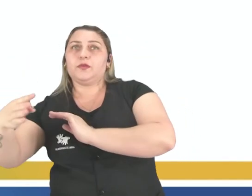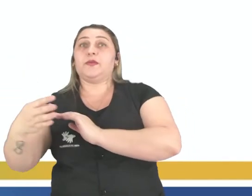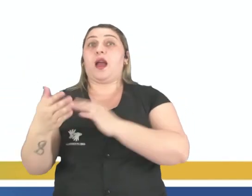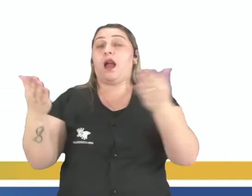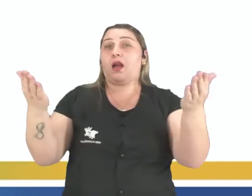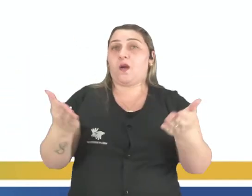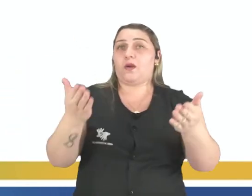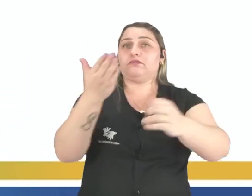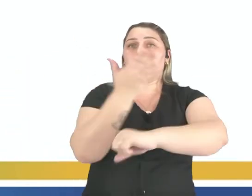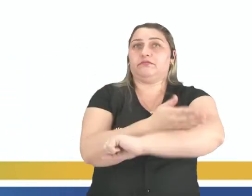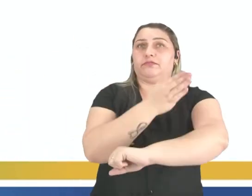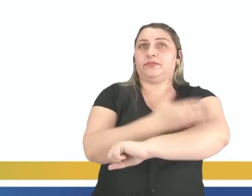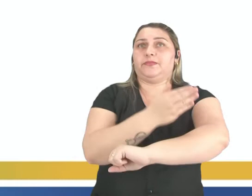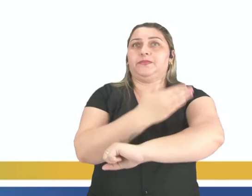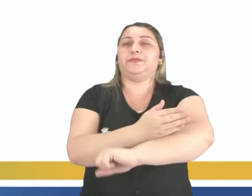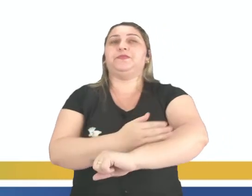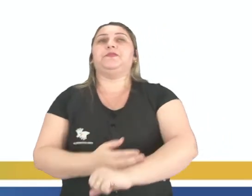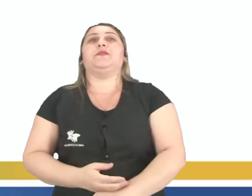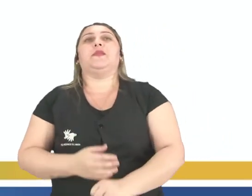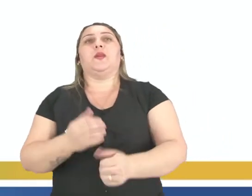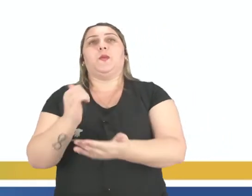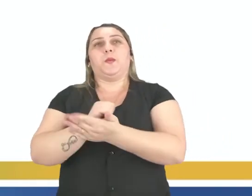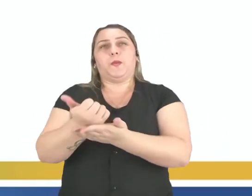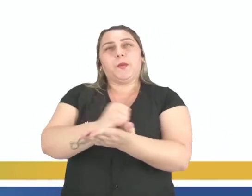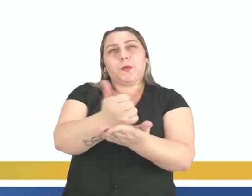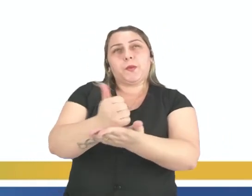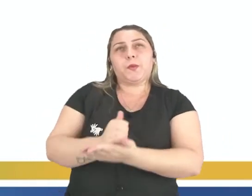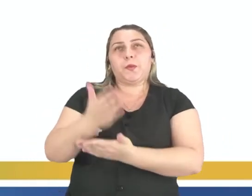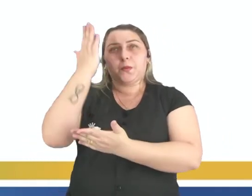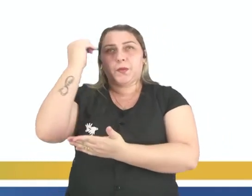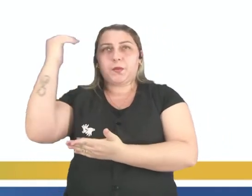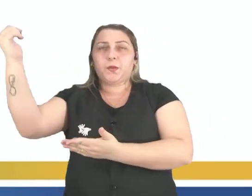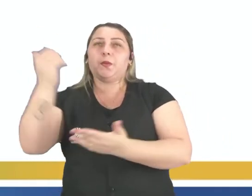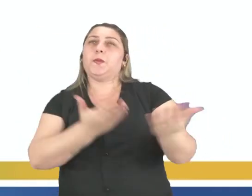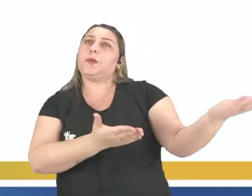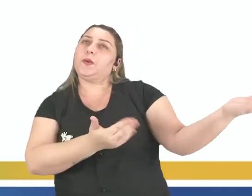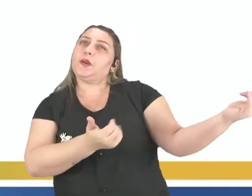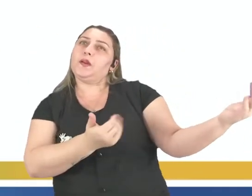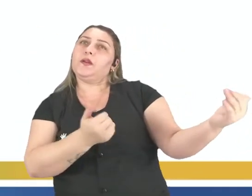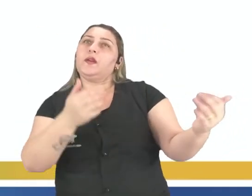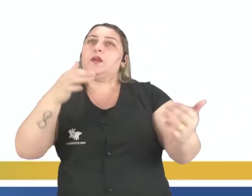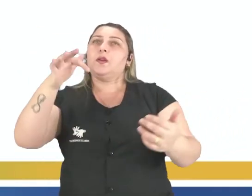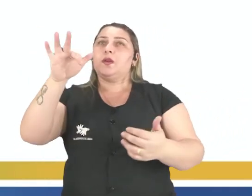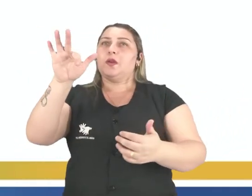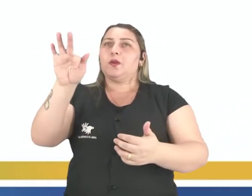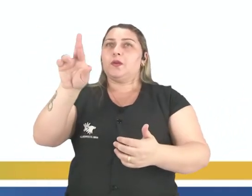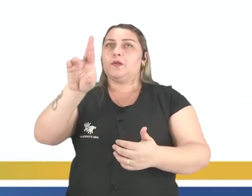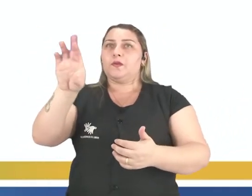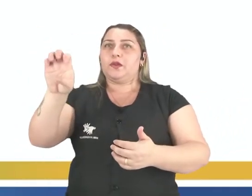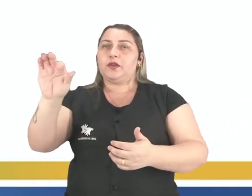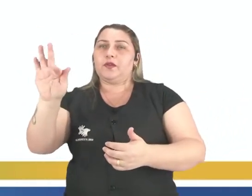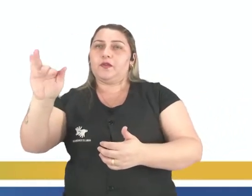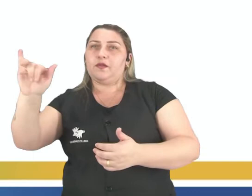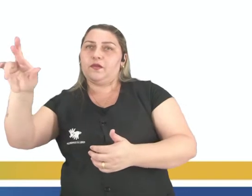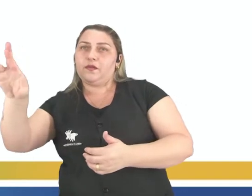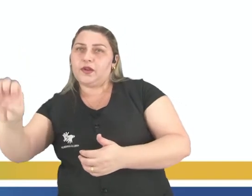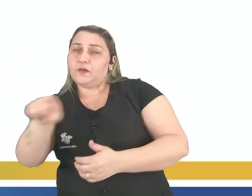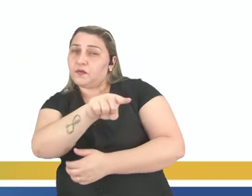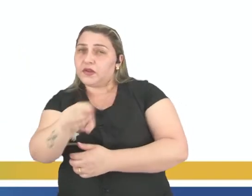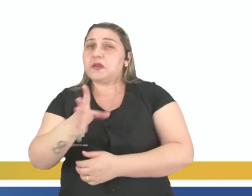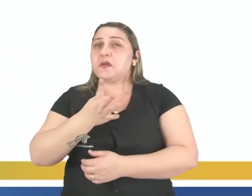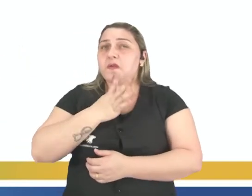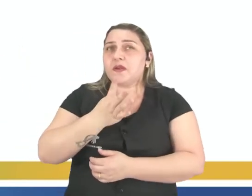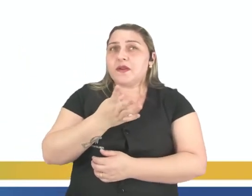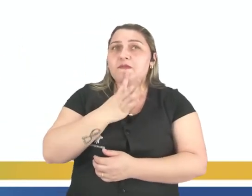Então vamos fazer aqui um exercício. Um jogo bastante famoso hoje entre os adolescentes, né, é o Free Fire. Esse jogo aqui com certeza